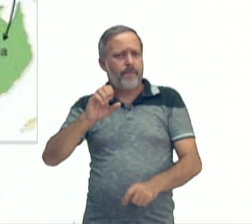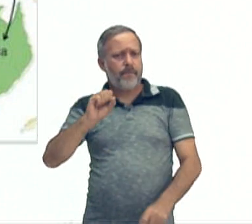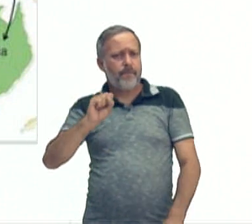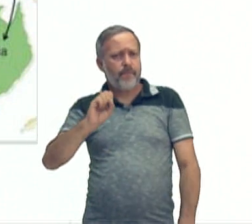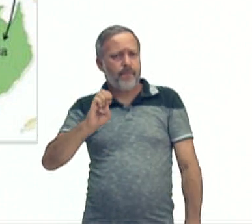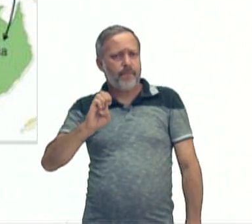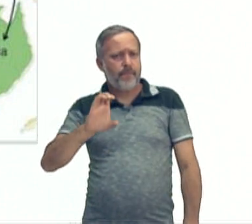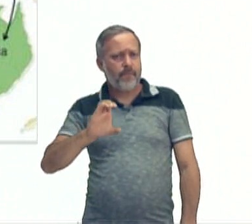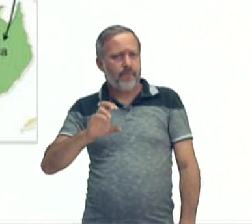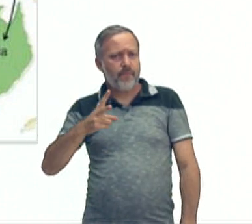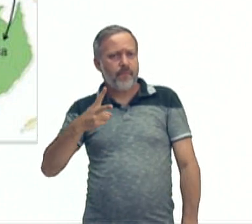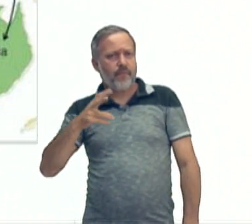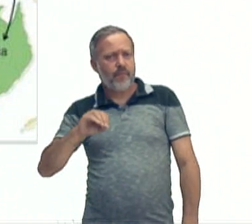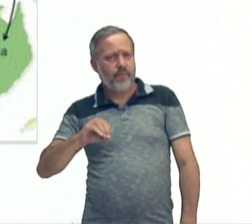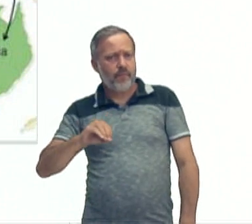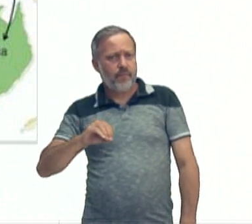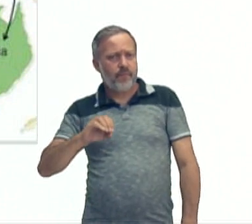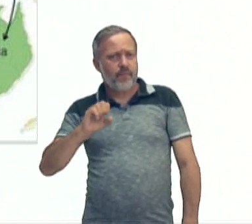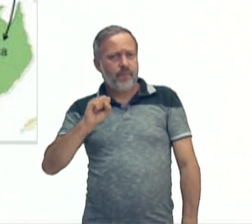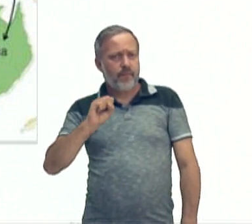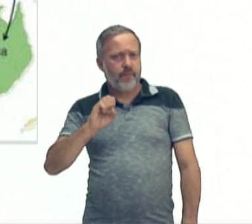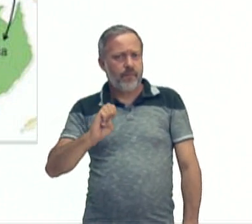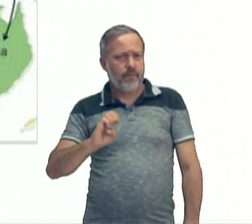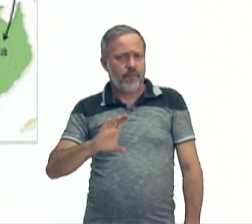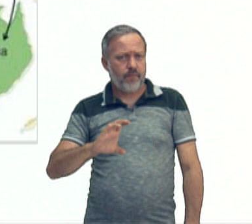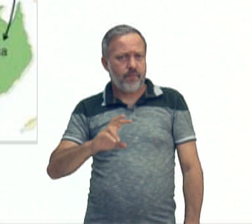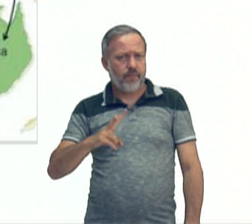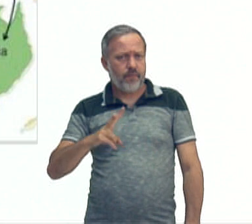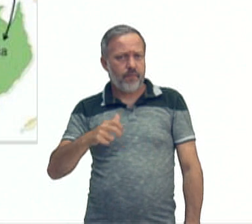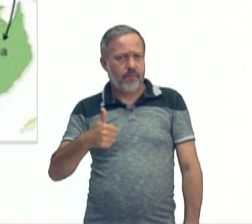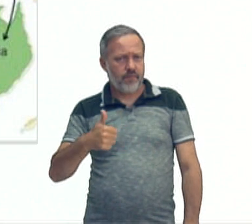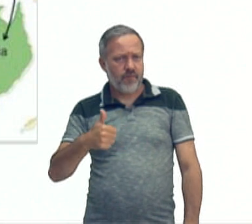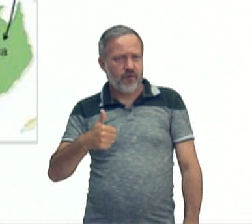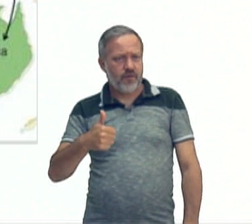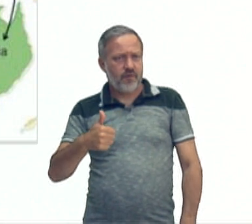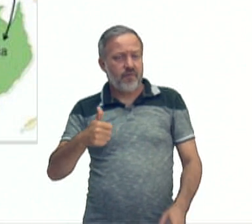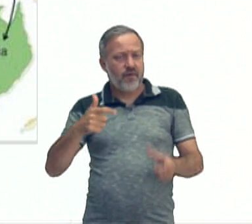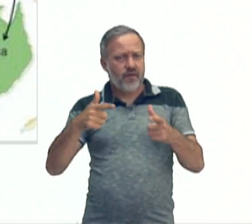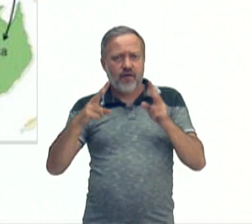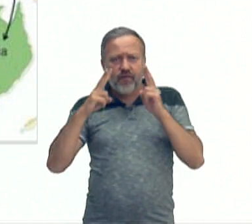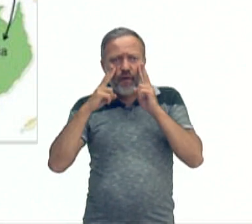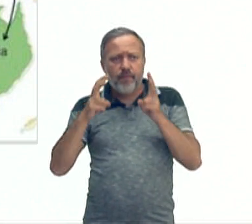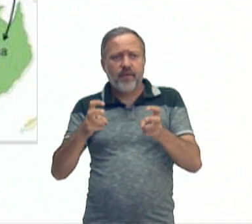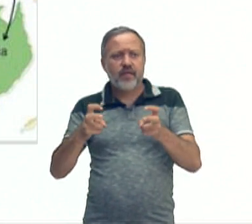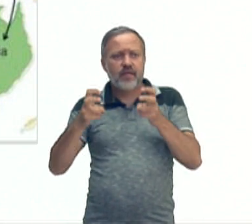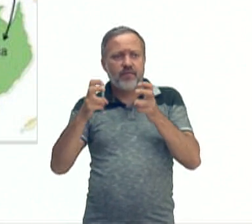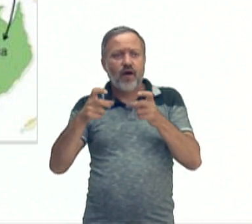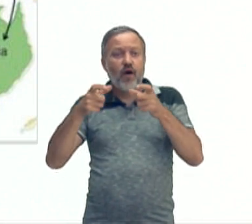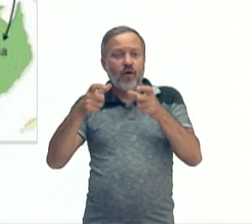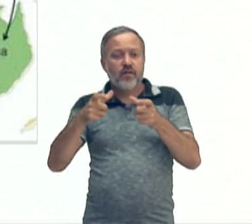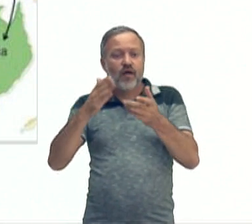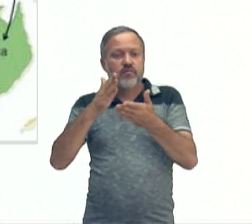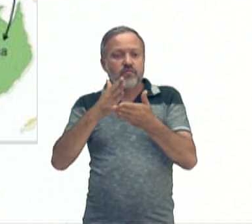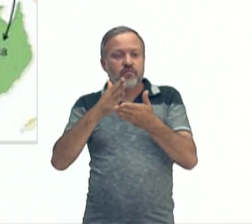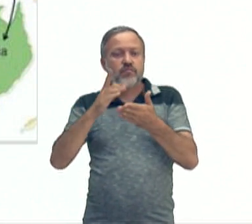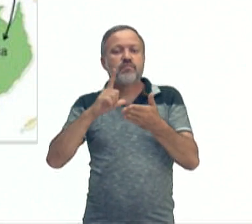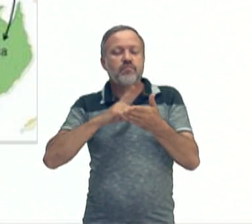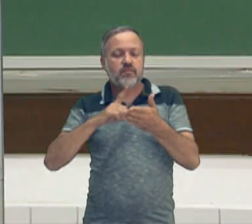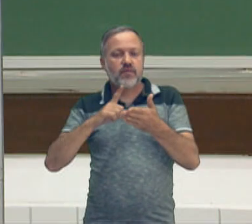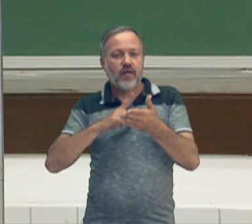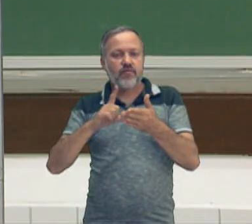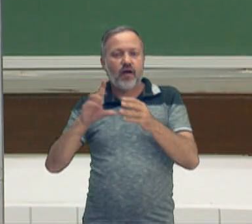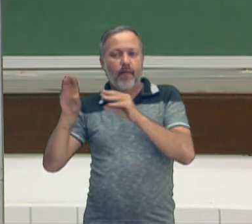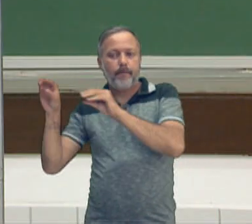gente percebe que essa é o testemunho, vamos dizer, de que esse processo migratório ele